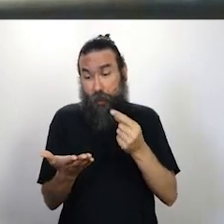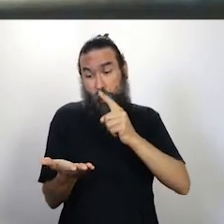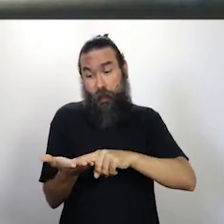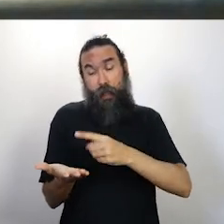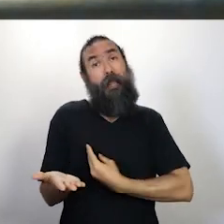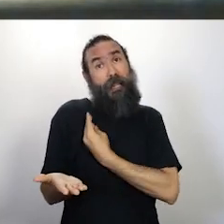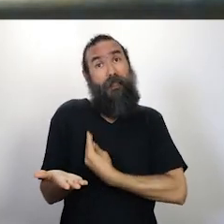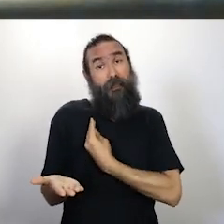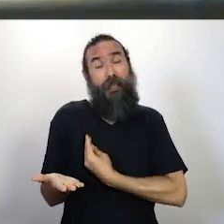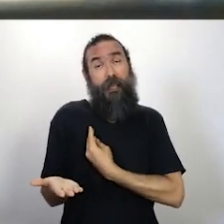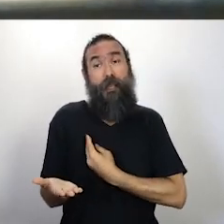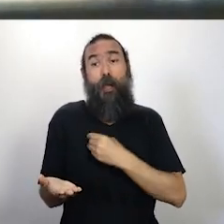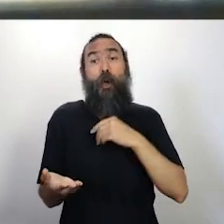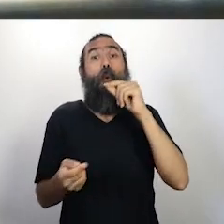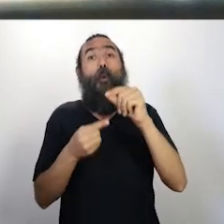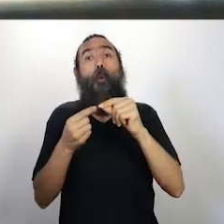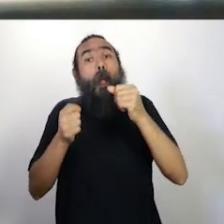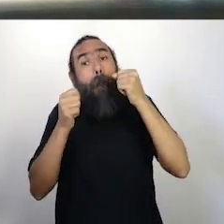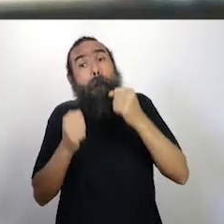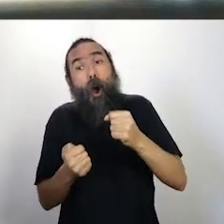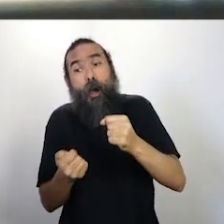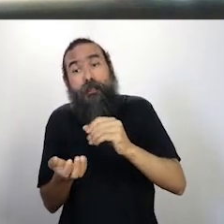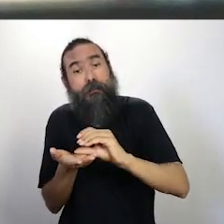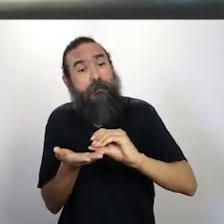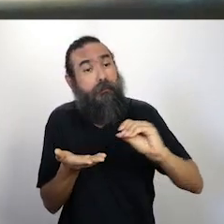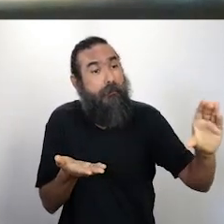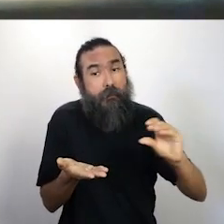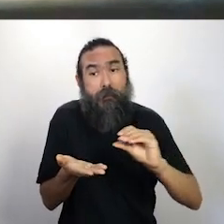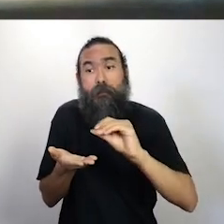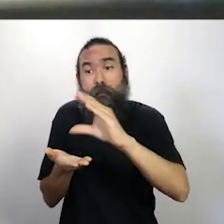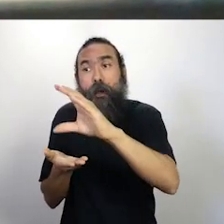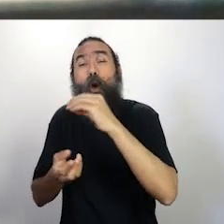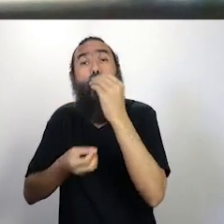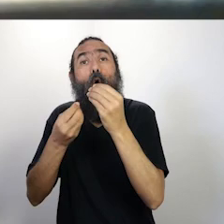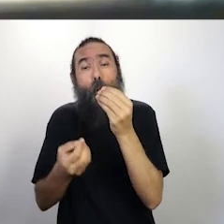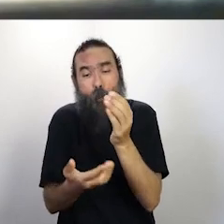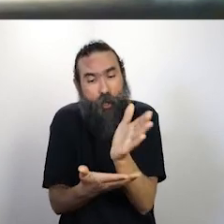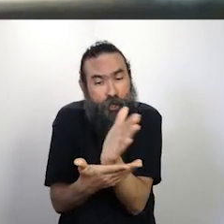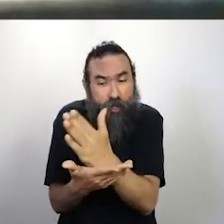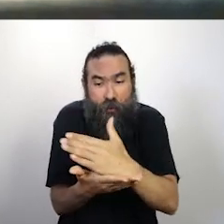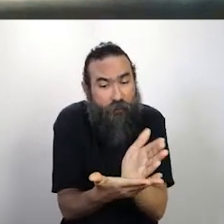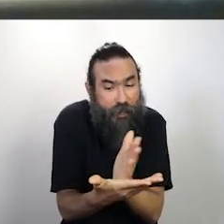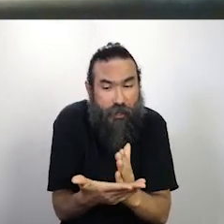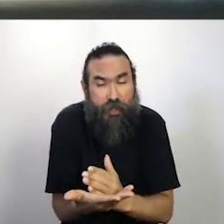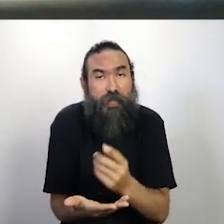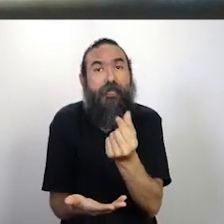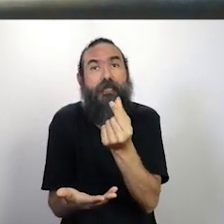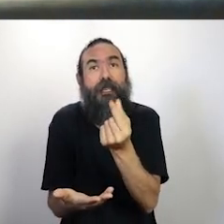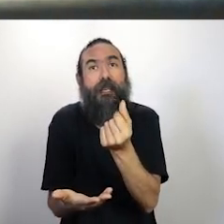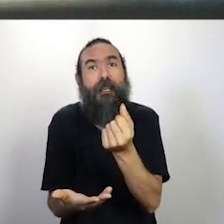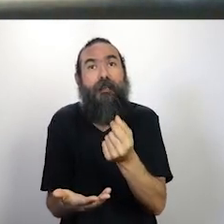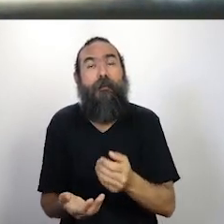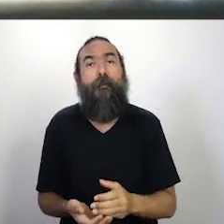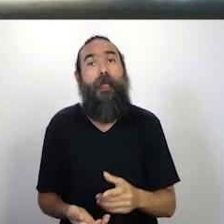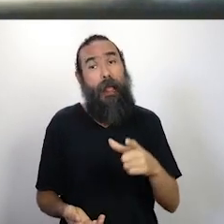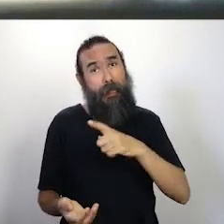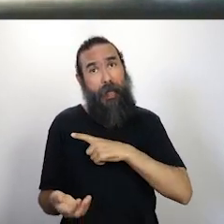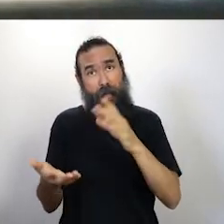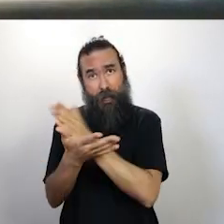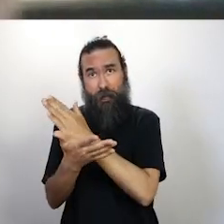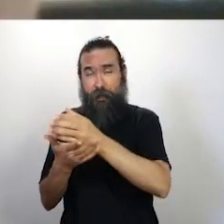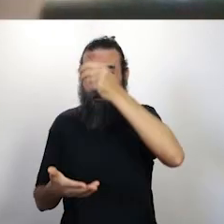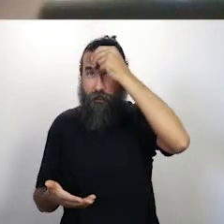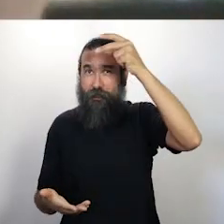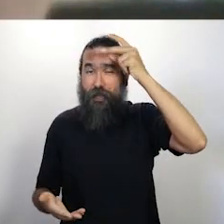o que pode o que vai dar para dividir o pão para todo mundo tem municípios por exemplo que já sabem quantos espaços